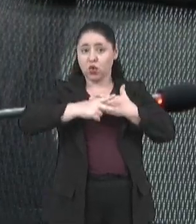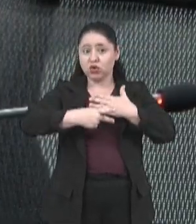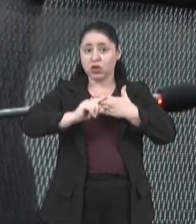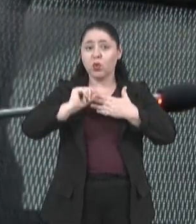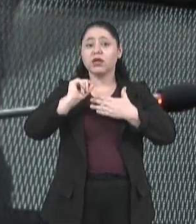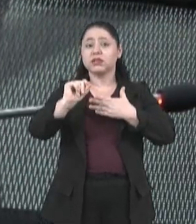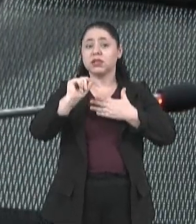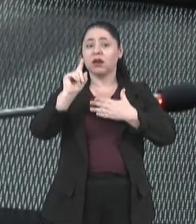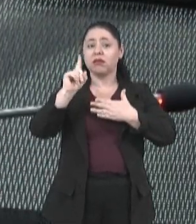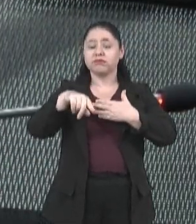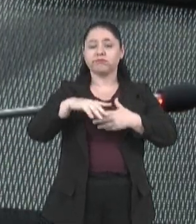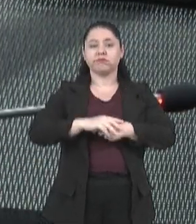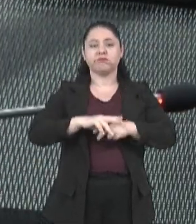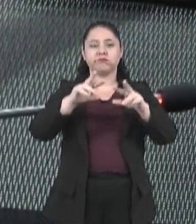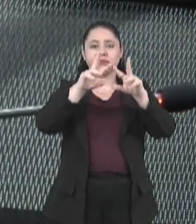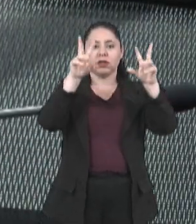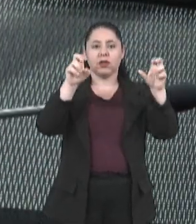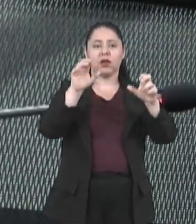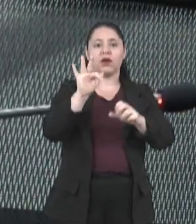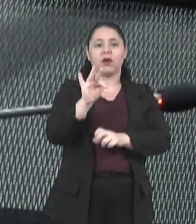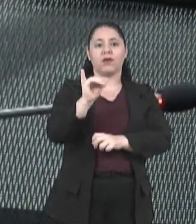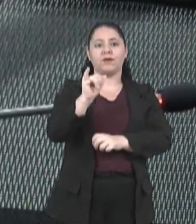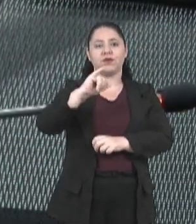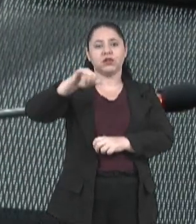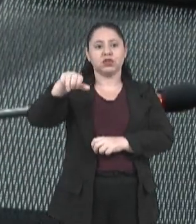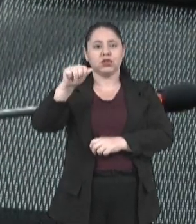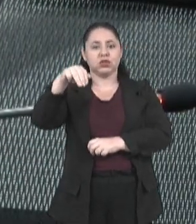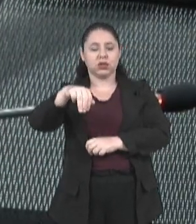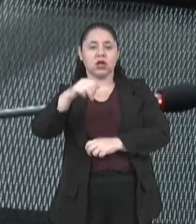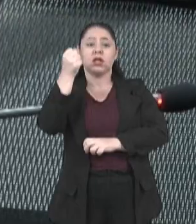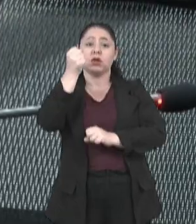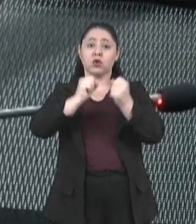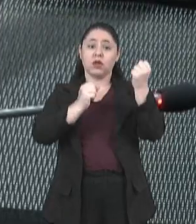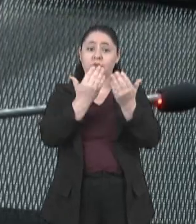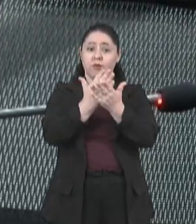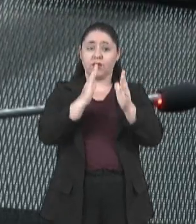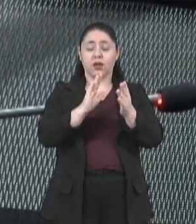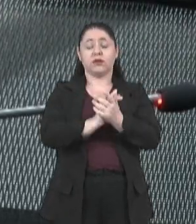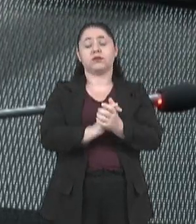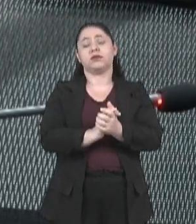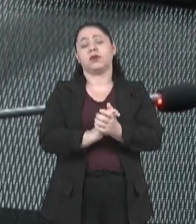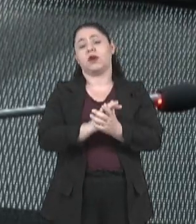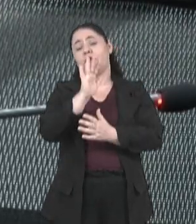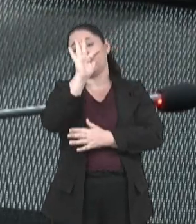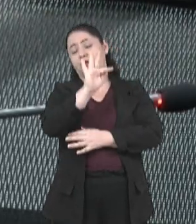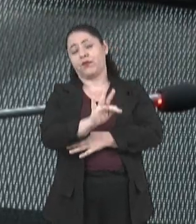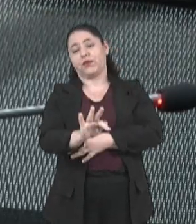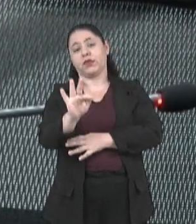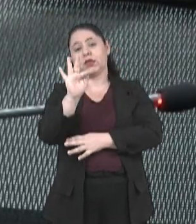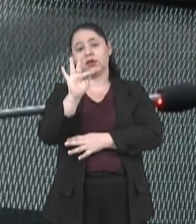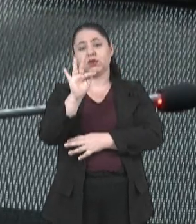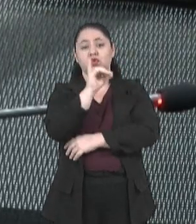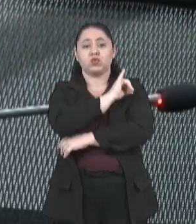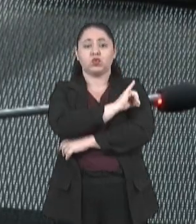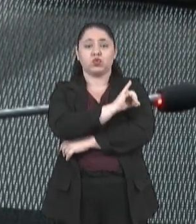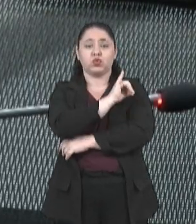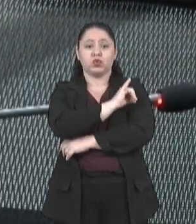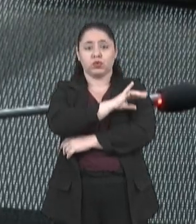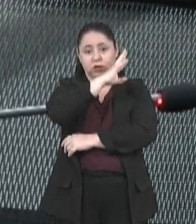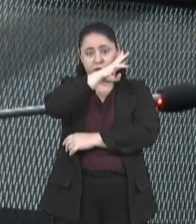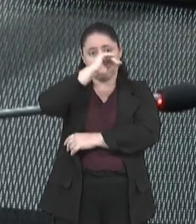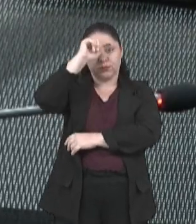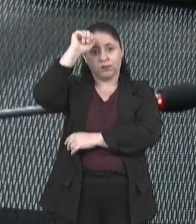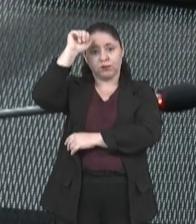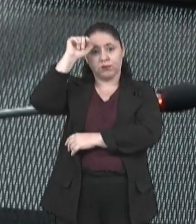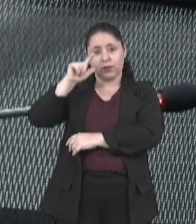que, segundo a matéria da Firjan, da Federação das Indústrias, para concluir, Federação das Indústrias do Rio de Janeiro, Mato Grosso